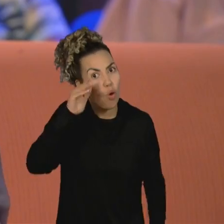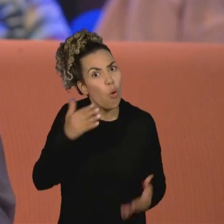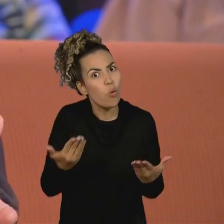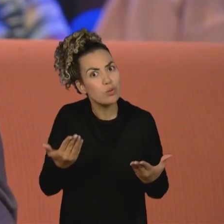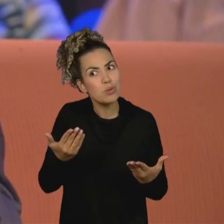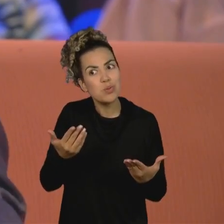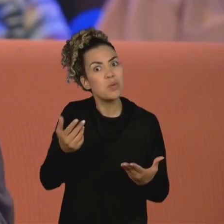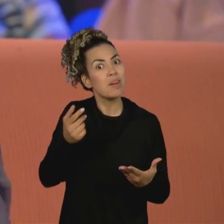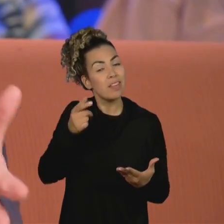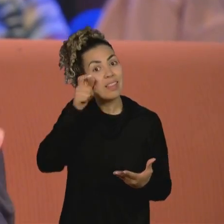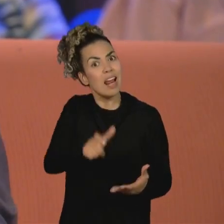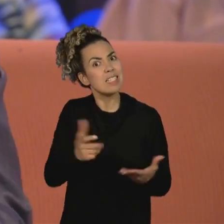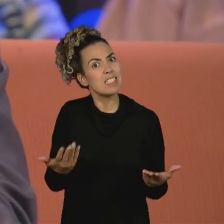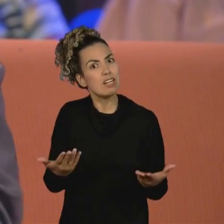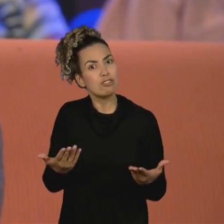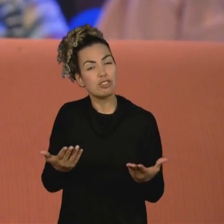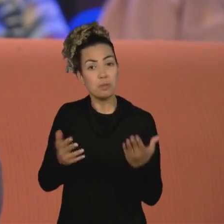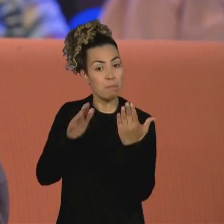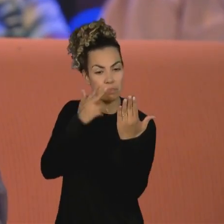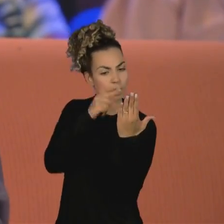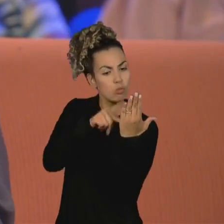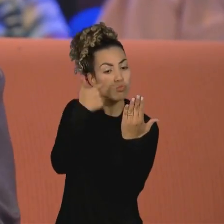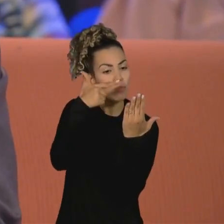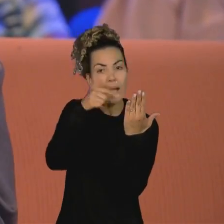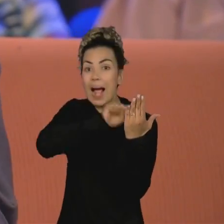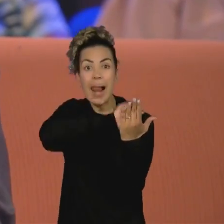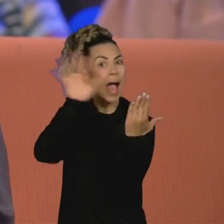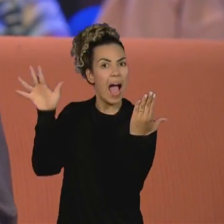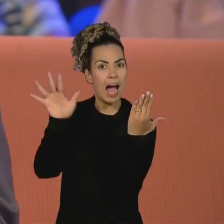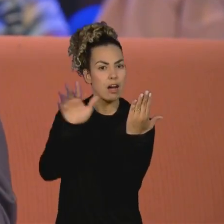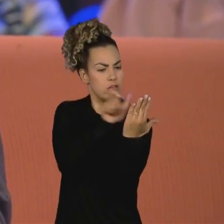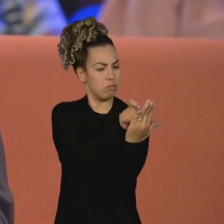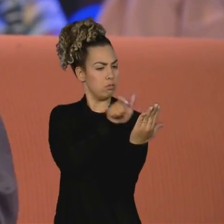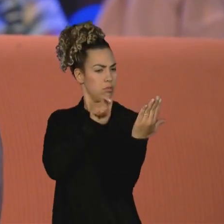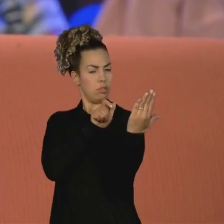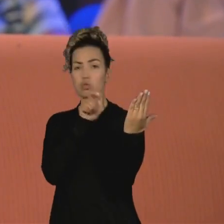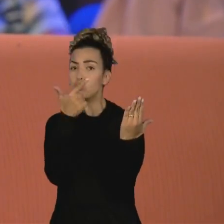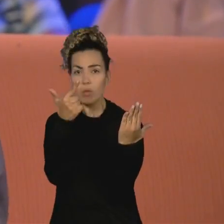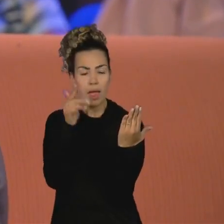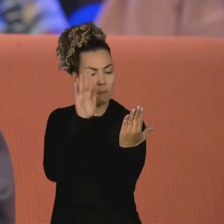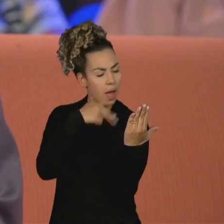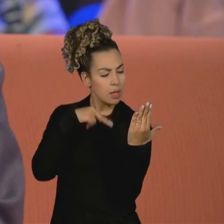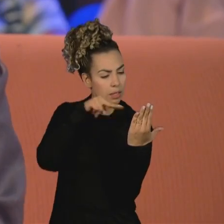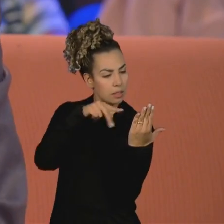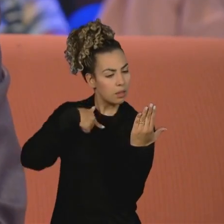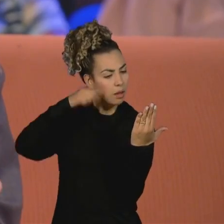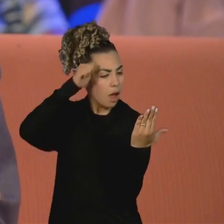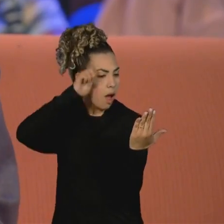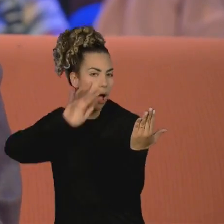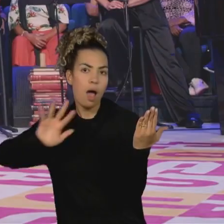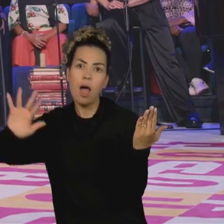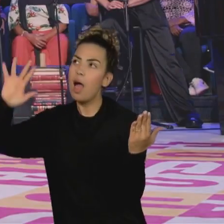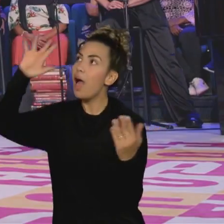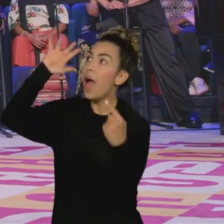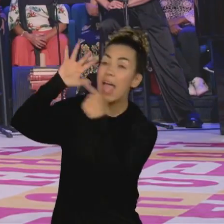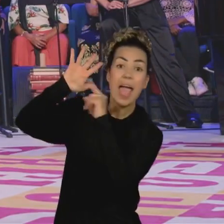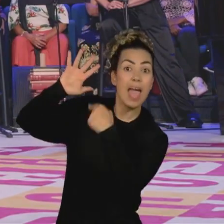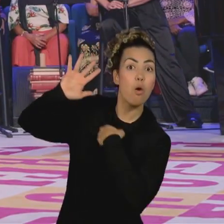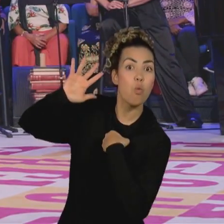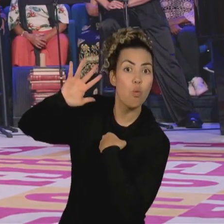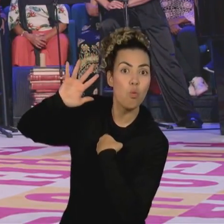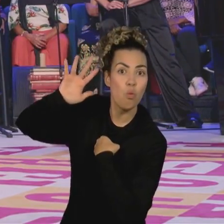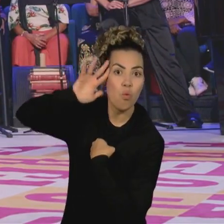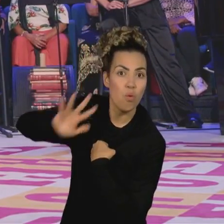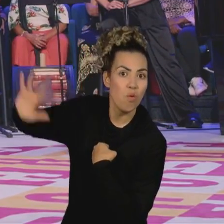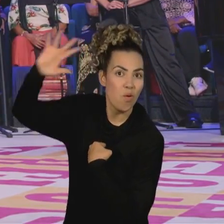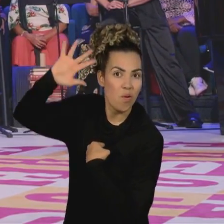leitor a realidade. Ele não te dá a resposta. Então você tem algumas interpretações possíveis aí, nesse episódio que você está citando.